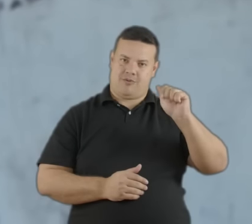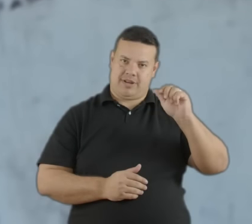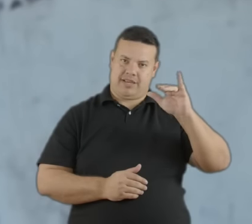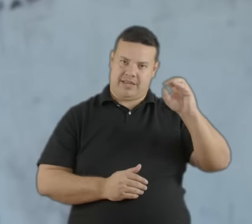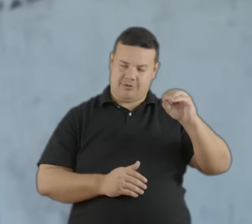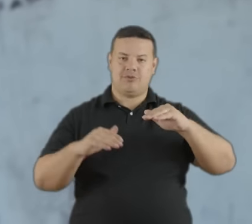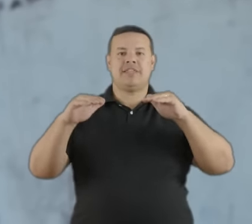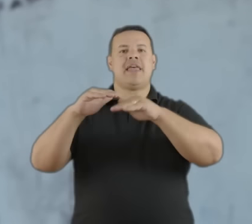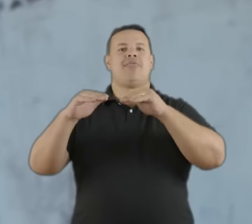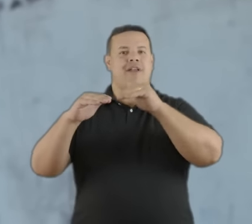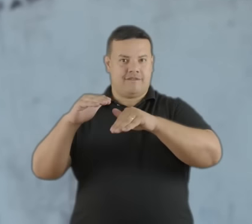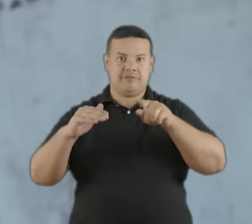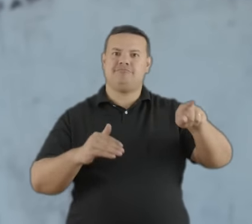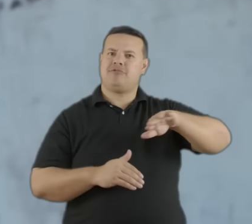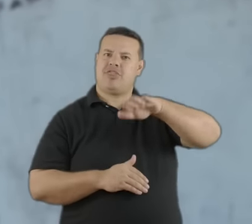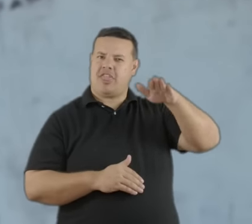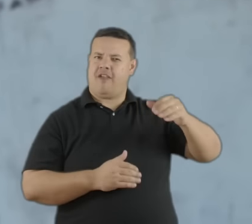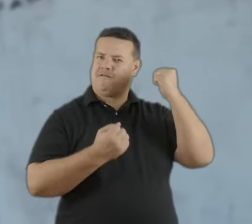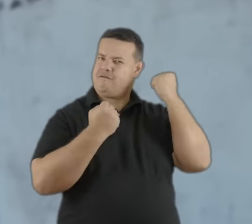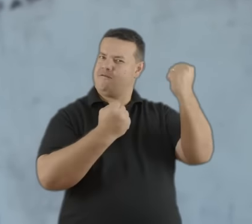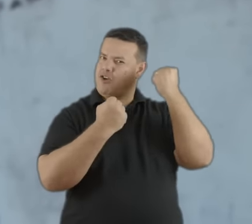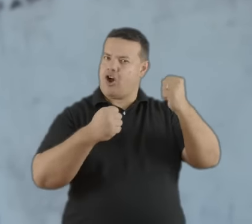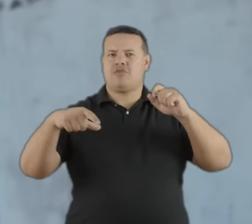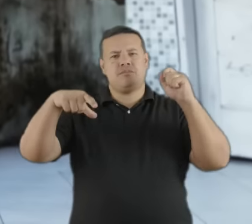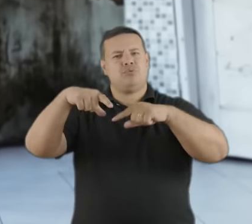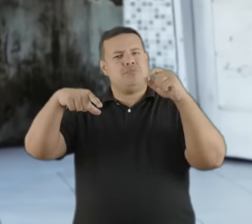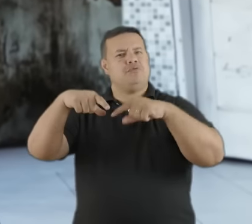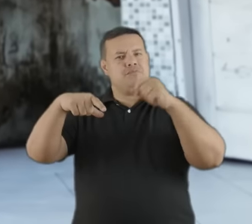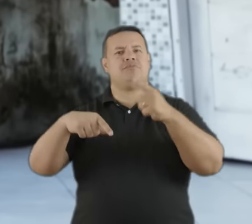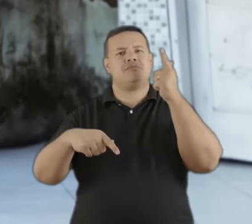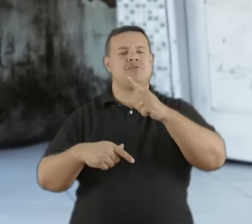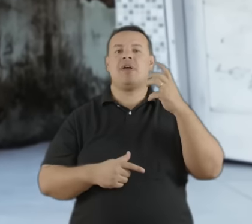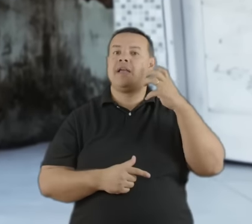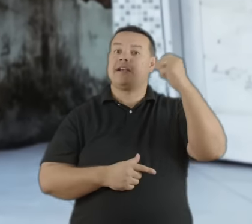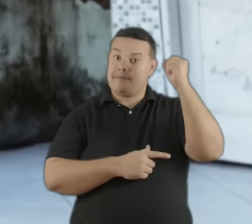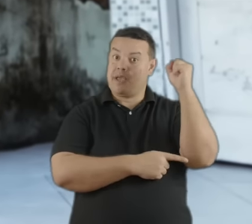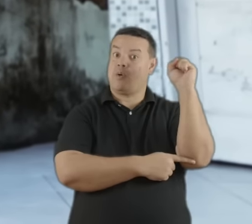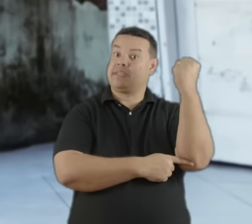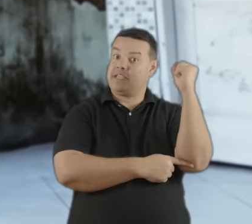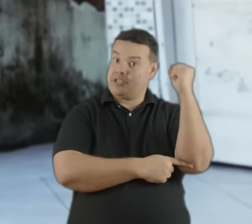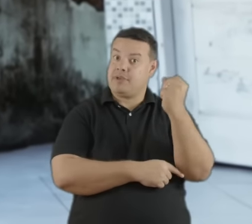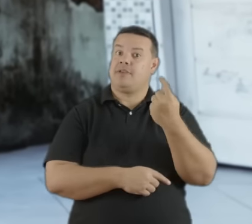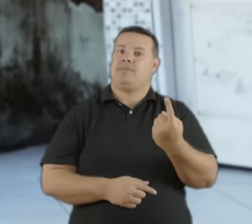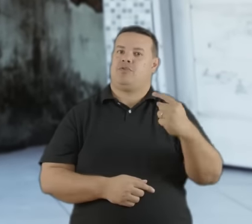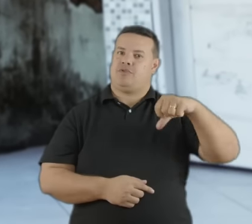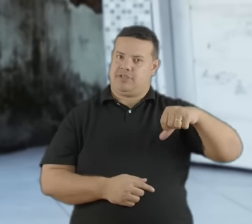Horácio, centroavante, o tanque da Serra, grande artilheiro da Olímpica, campeão sergipano